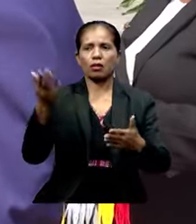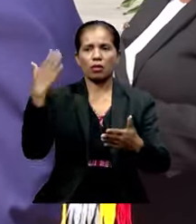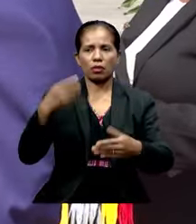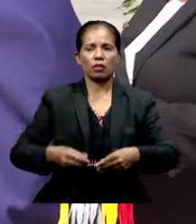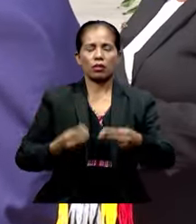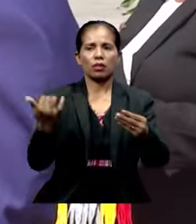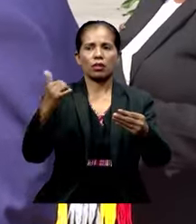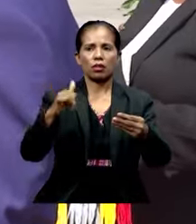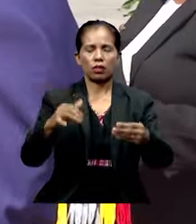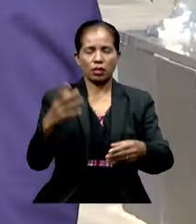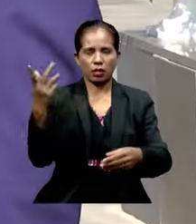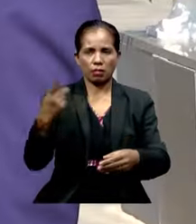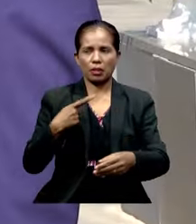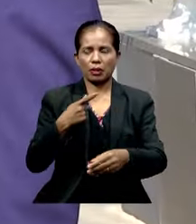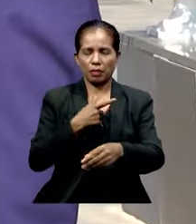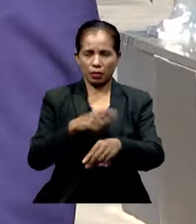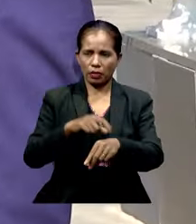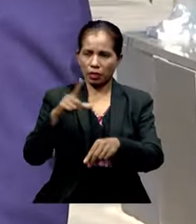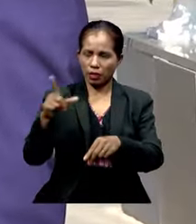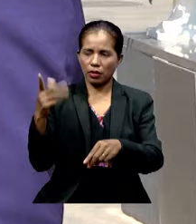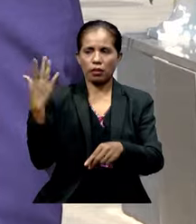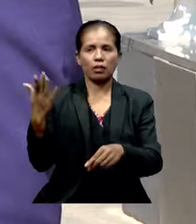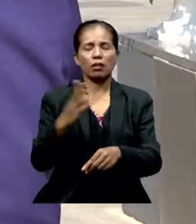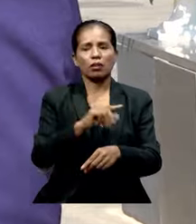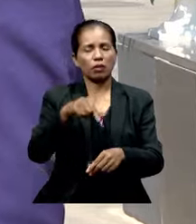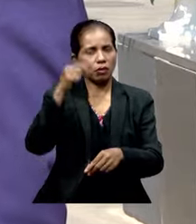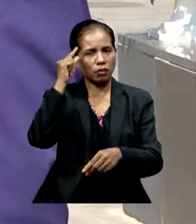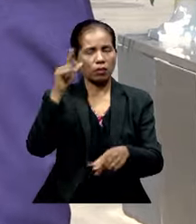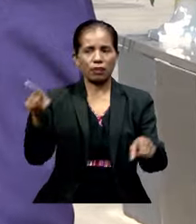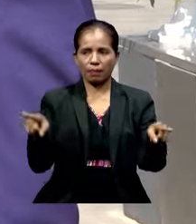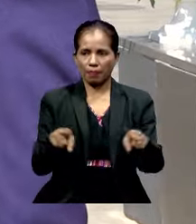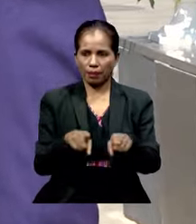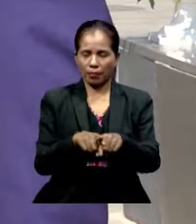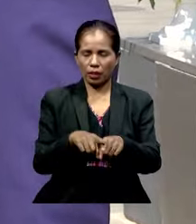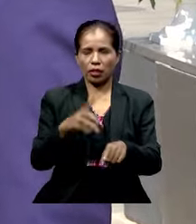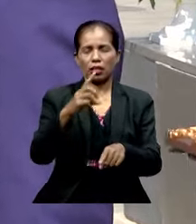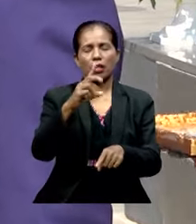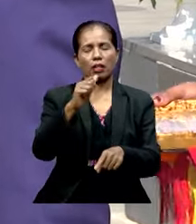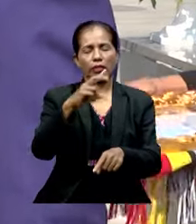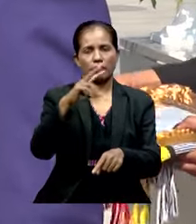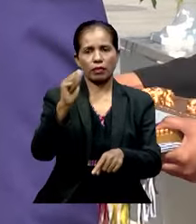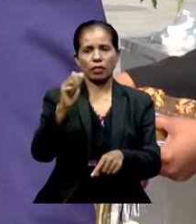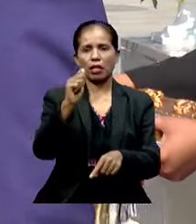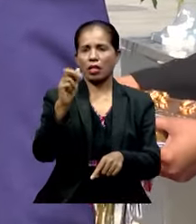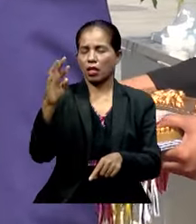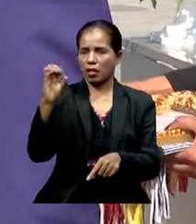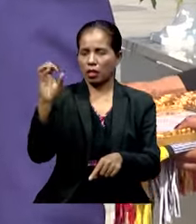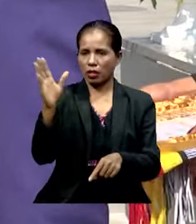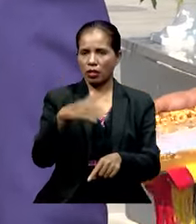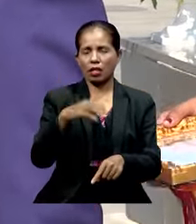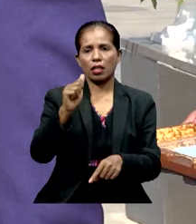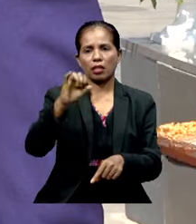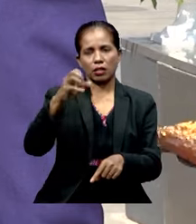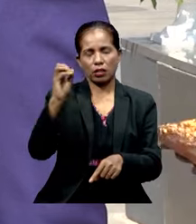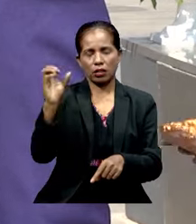ser a função e a Parlamento Nacional, no e a atual governo Makahanesan, David Dias Ximenes, Arão Noé de Jesus, Aziu Pereira,